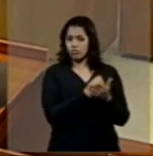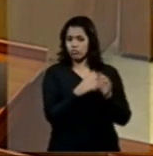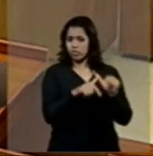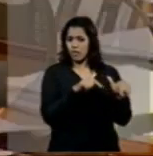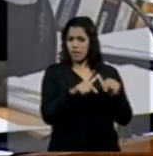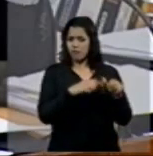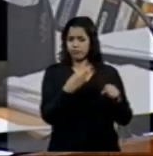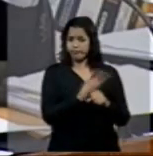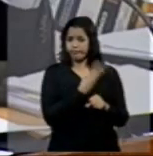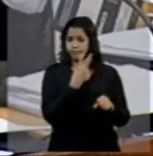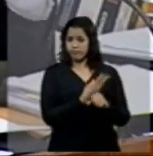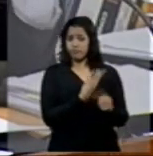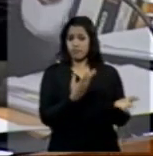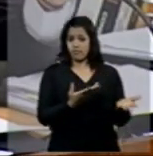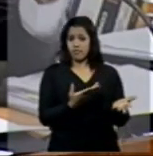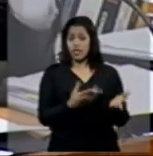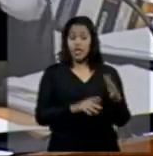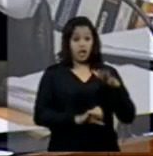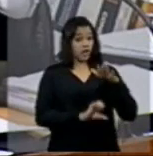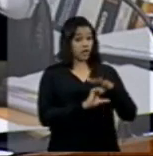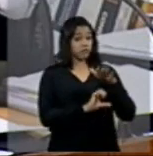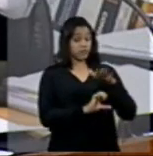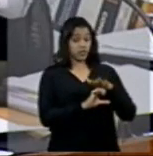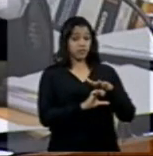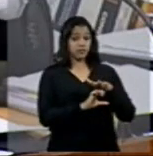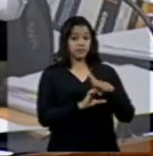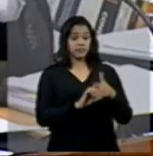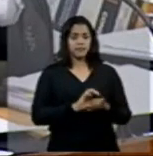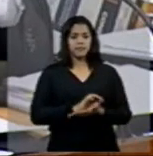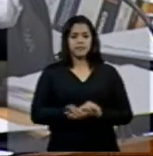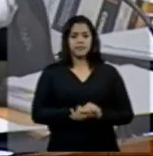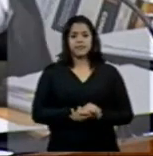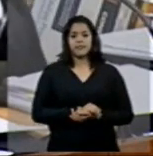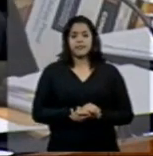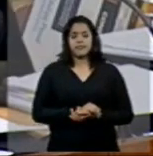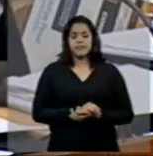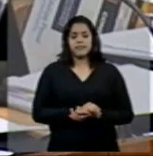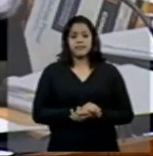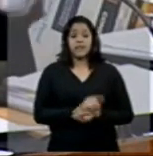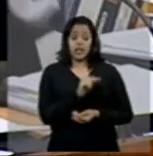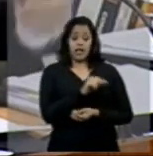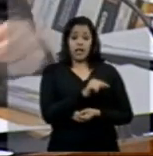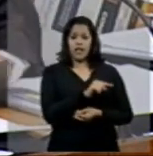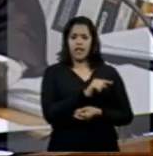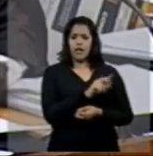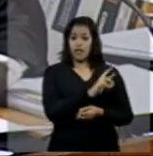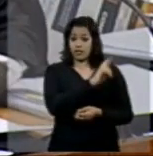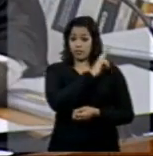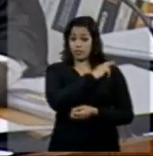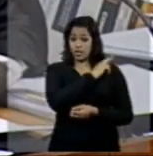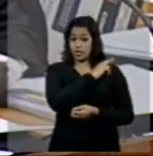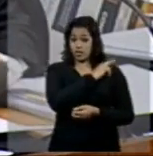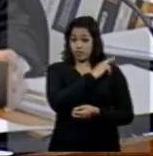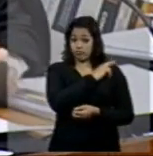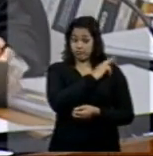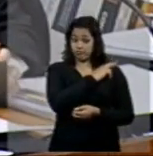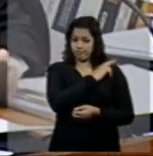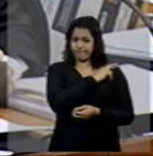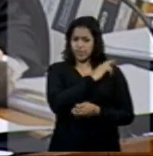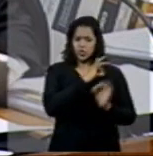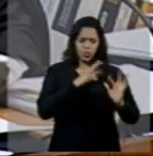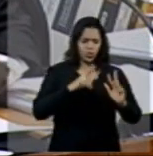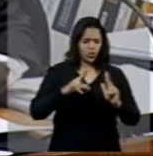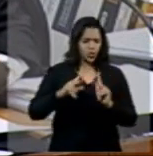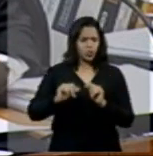da repercussão geral, a empresa tomadora é responsável subsidiariamente, todos